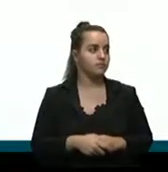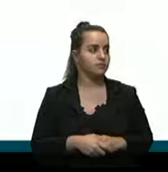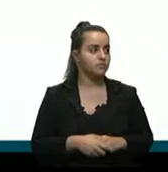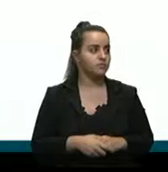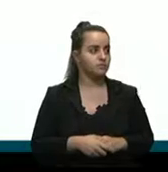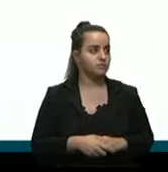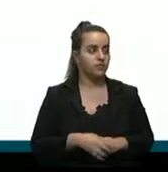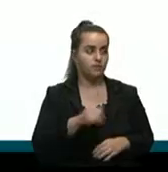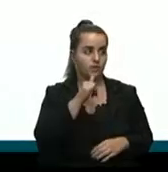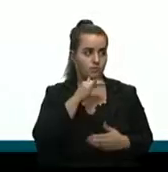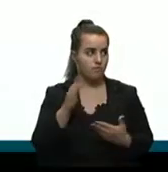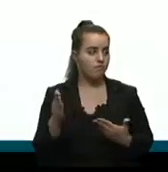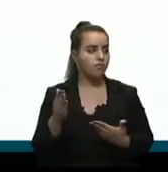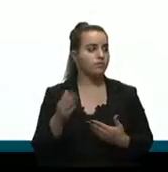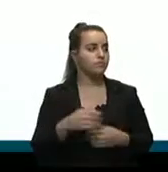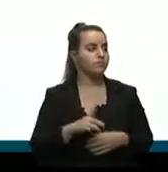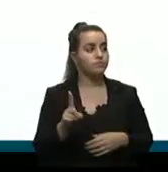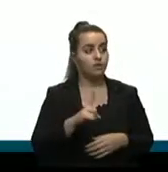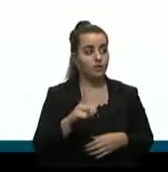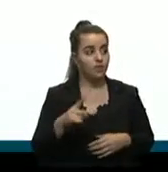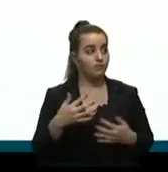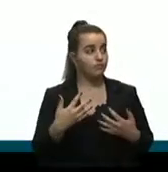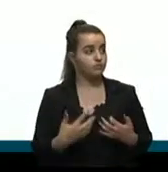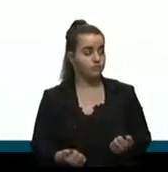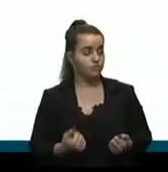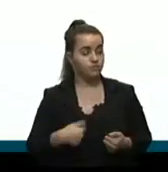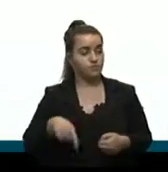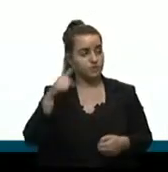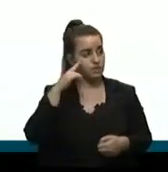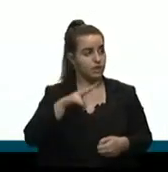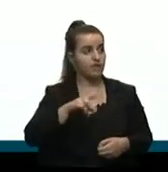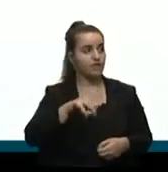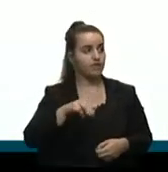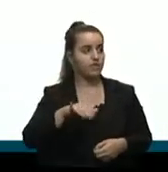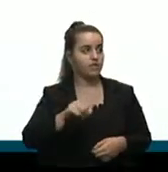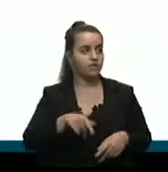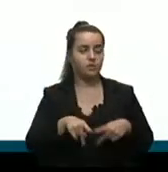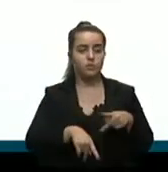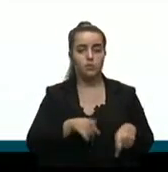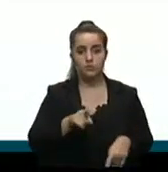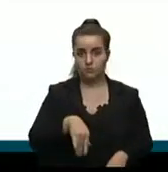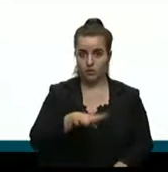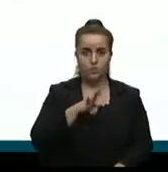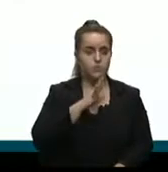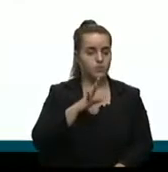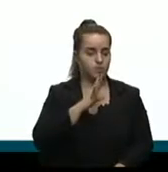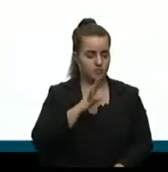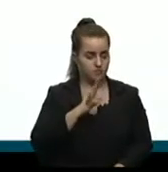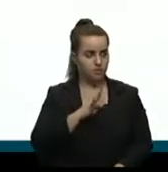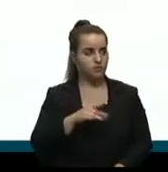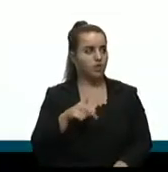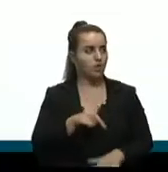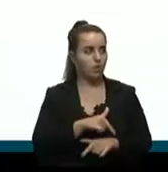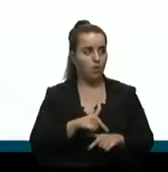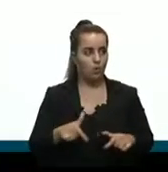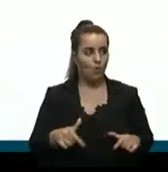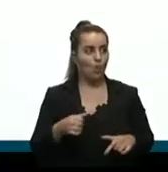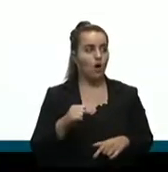Considere o seguinte exemplo. Não iremos mais supor que a variância populacional é conhecida. Na situação